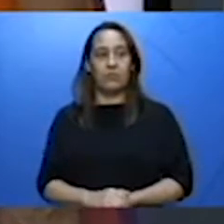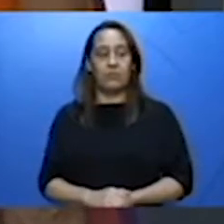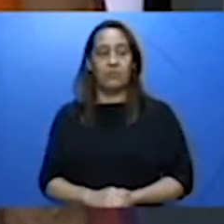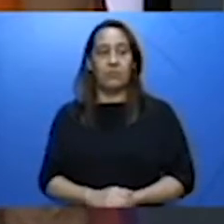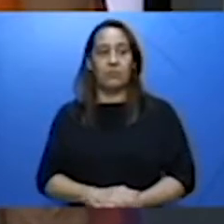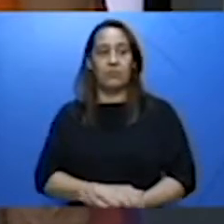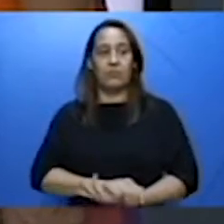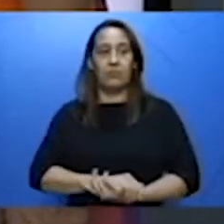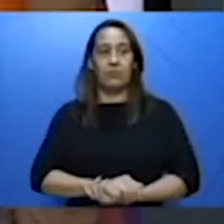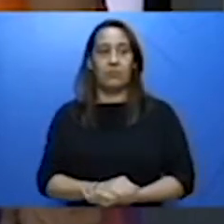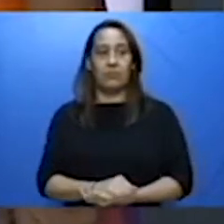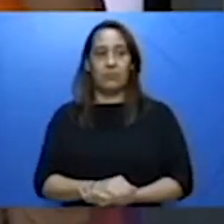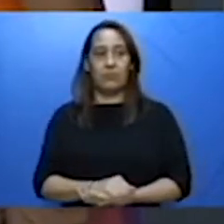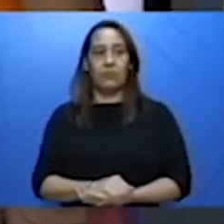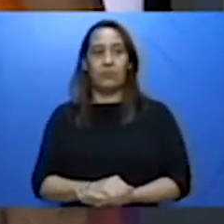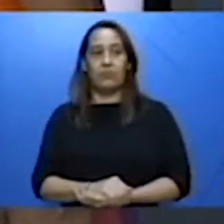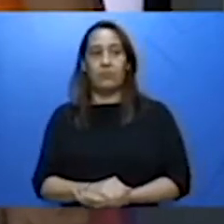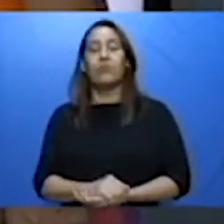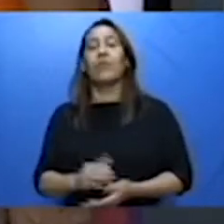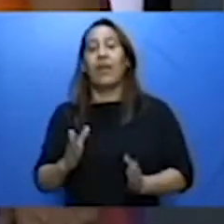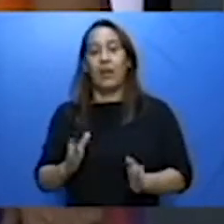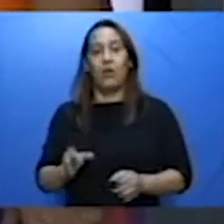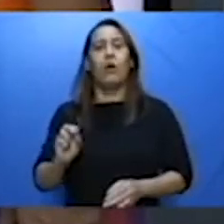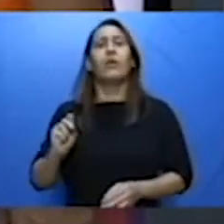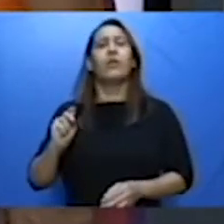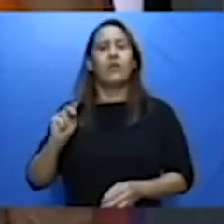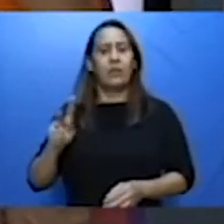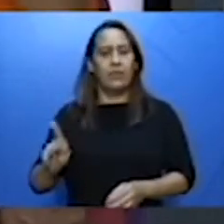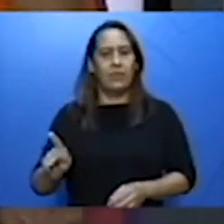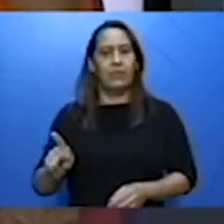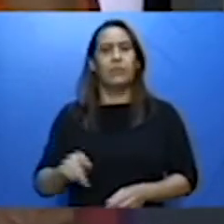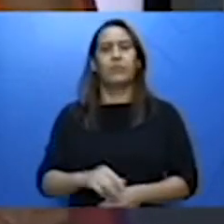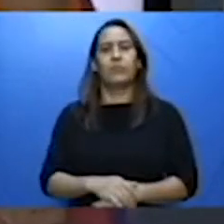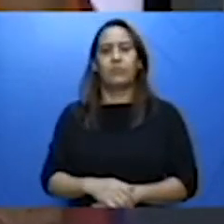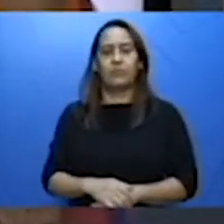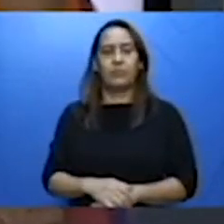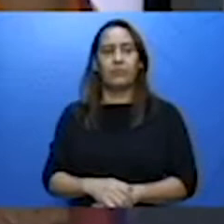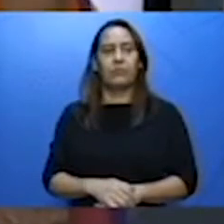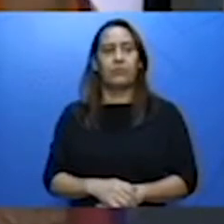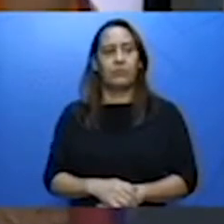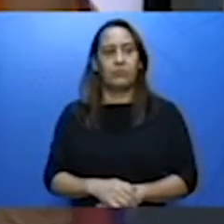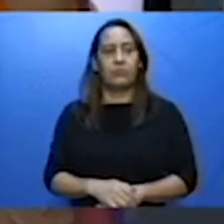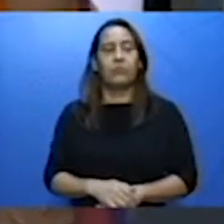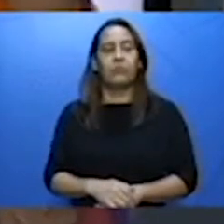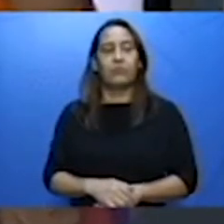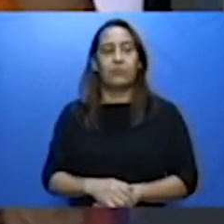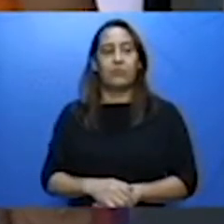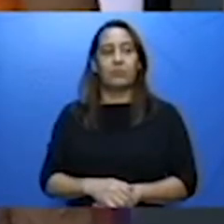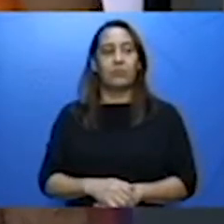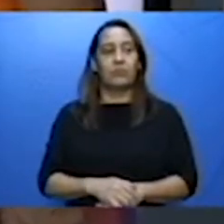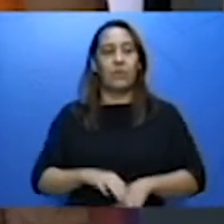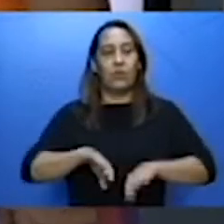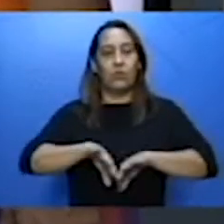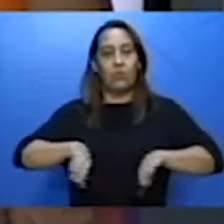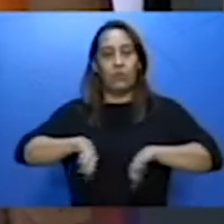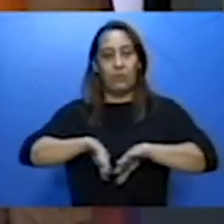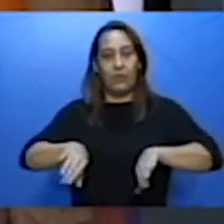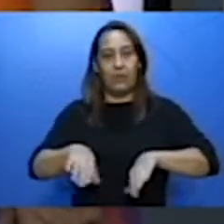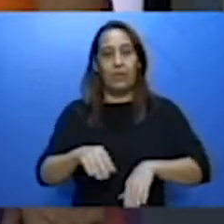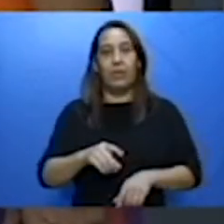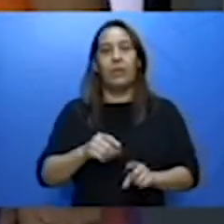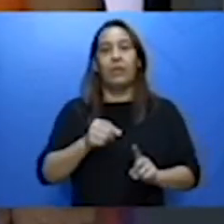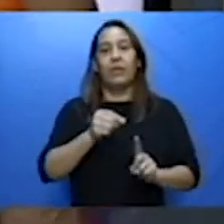duas unidades. Agora ficou ok? Agora sim. Porque quem é dezena, ó, foi para dezena. Quem é